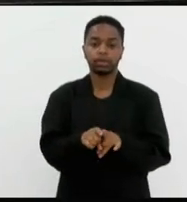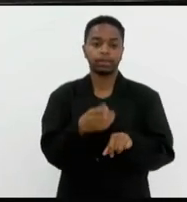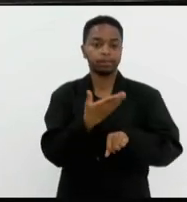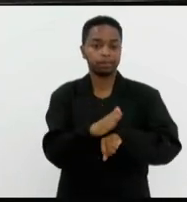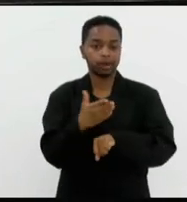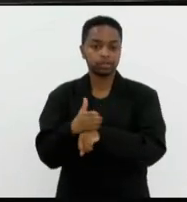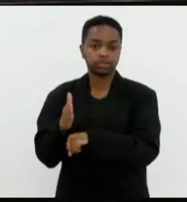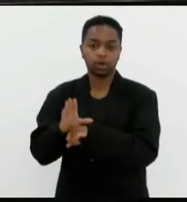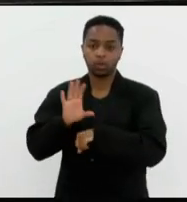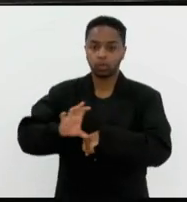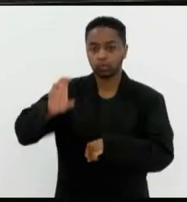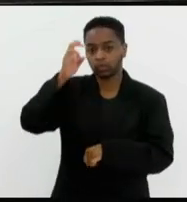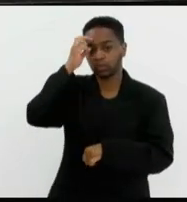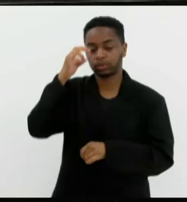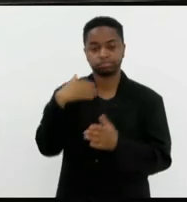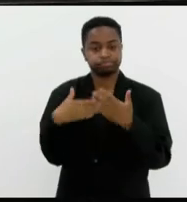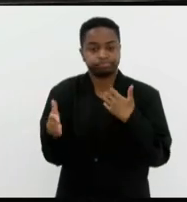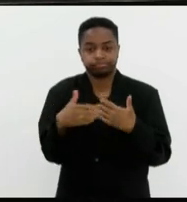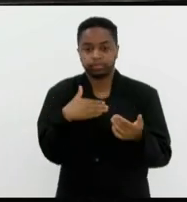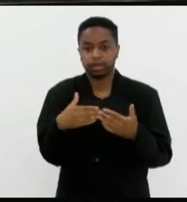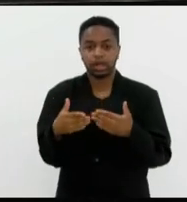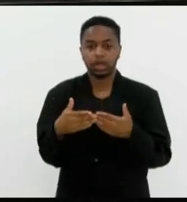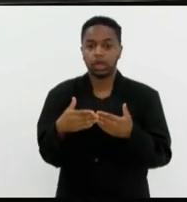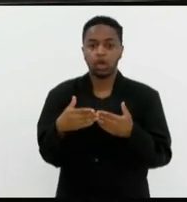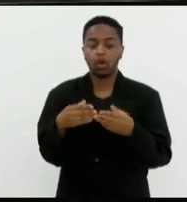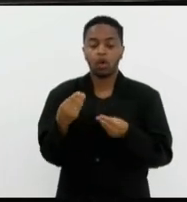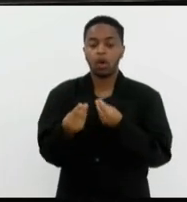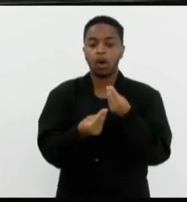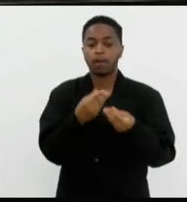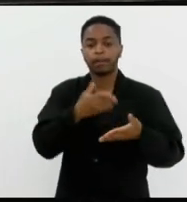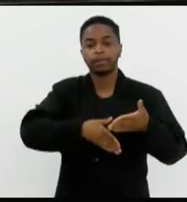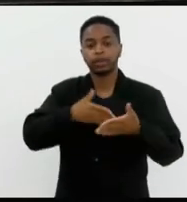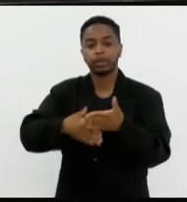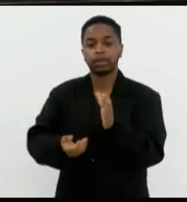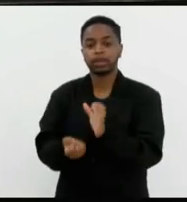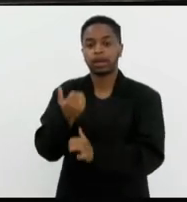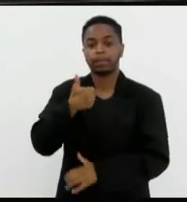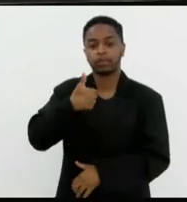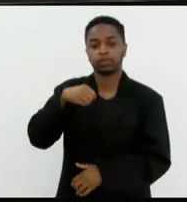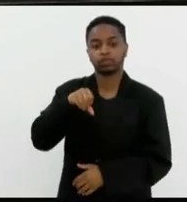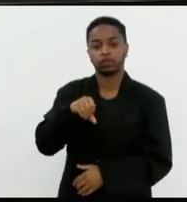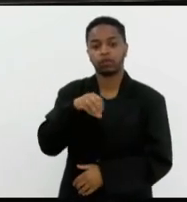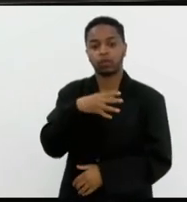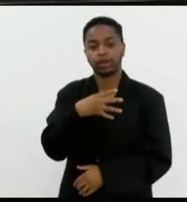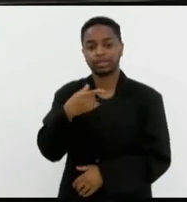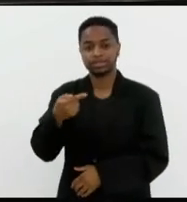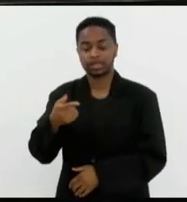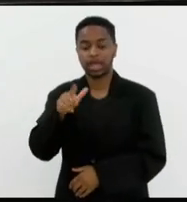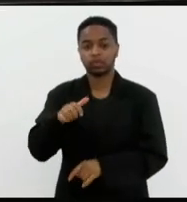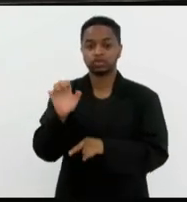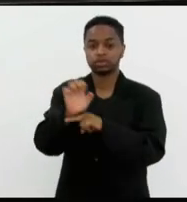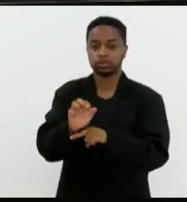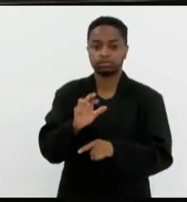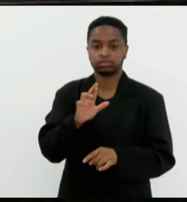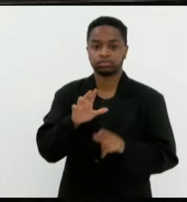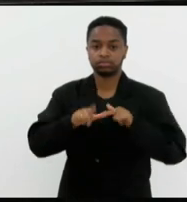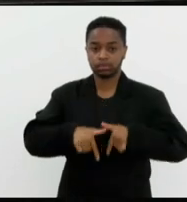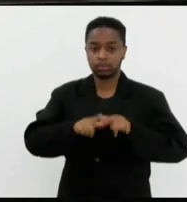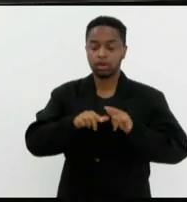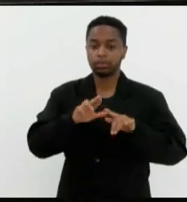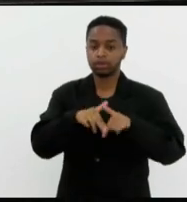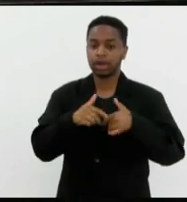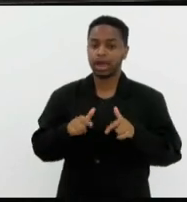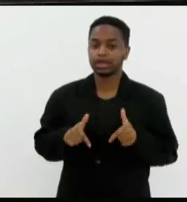práticas culturais, independente daquele enclave que foi criado em 1947, que é o Estado de Israel, por uma ação dos Estados